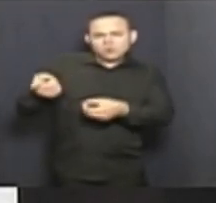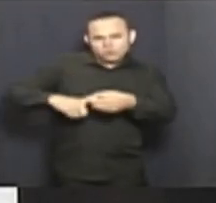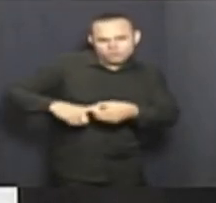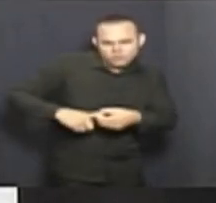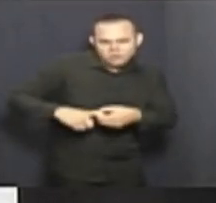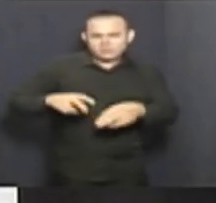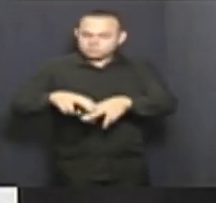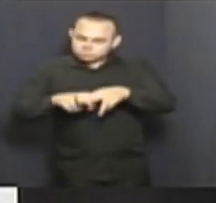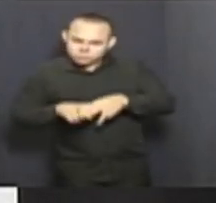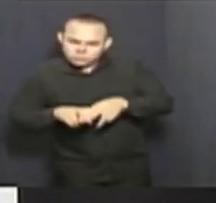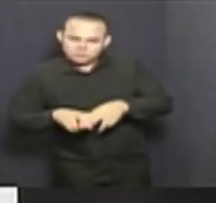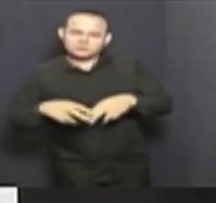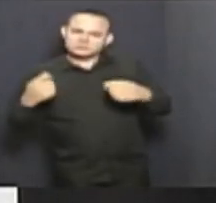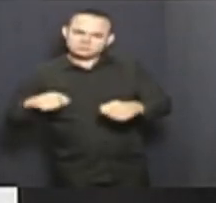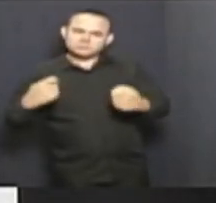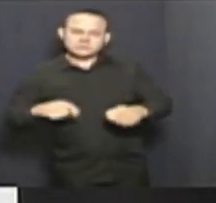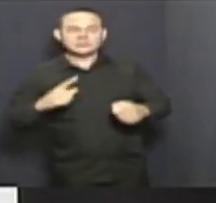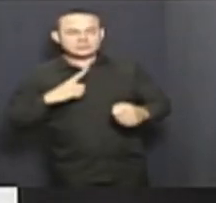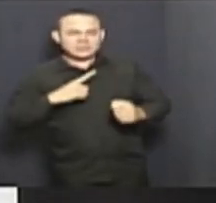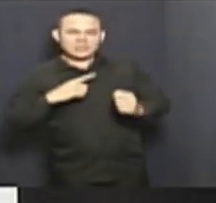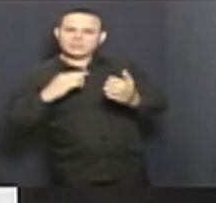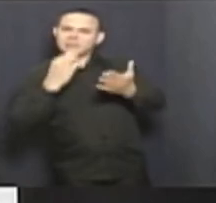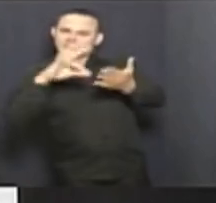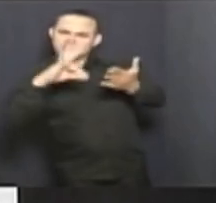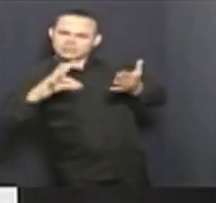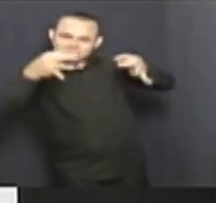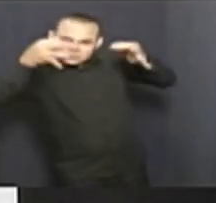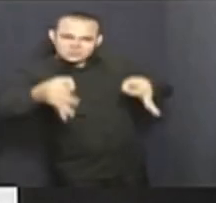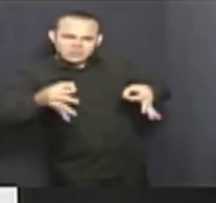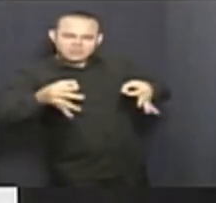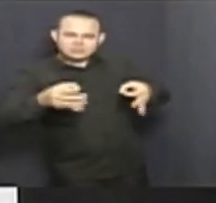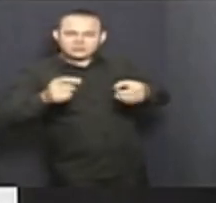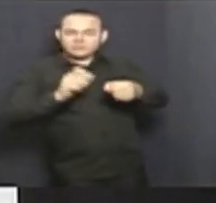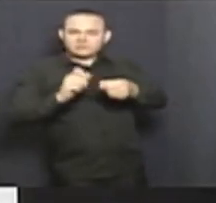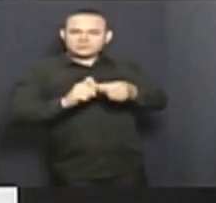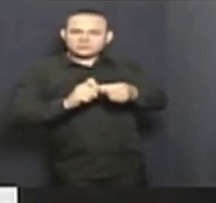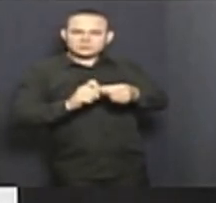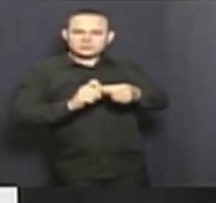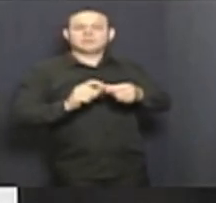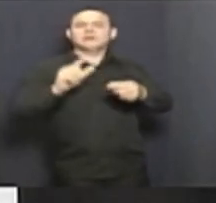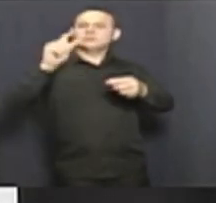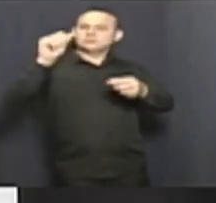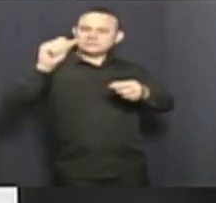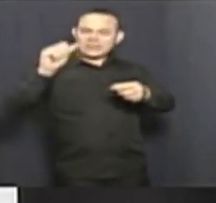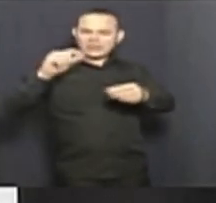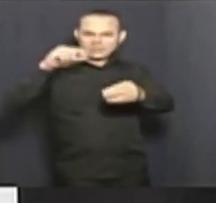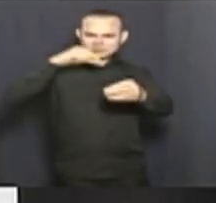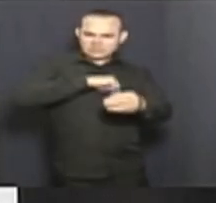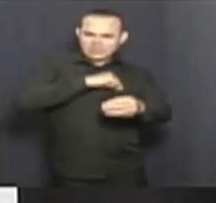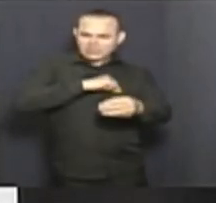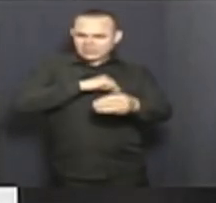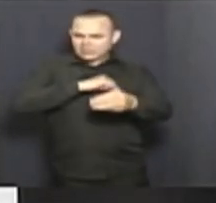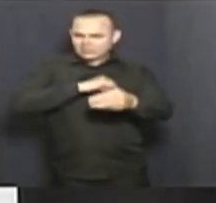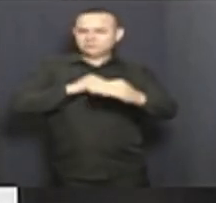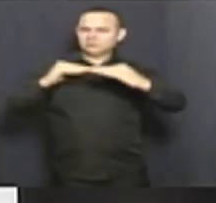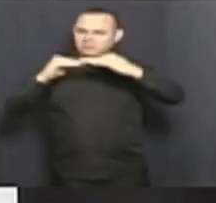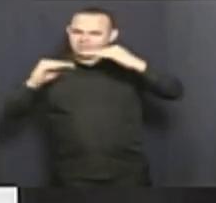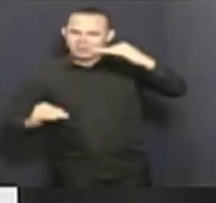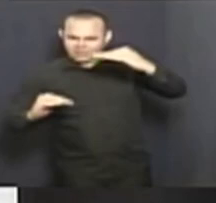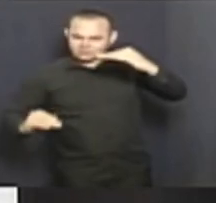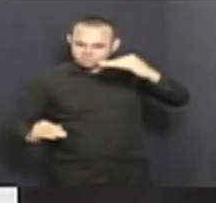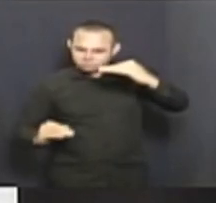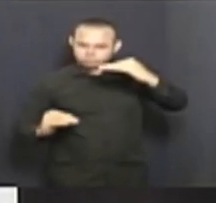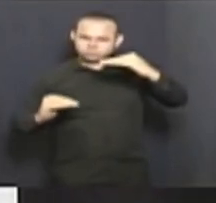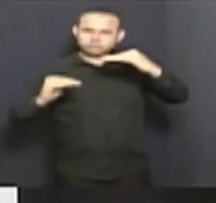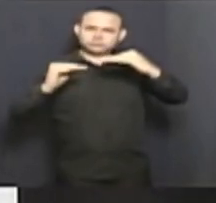a ter critérios objetivos recuperar o salário dos administrativos que carregam o piano na